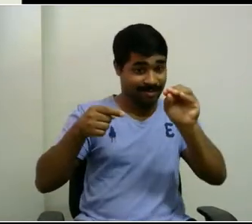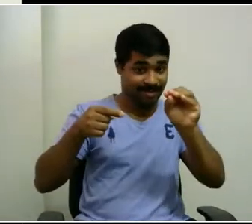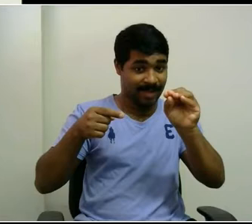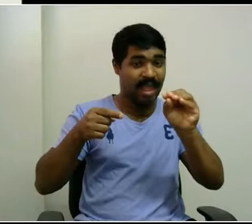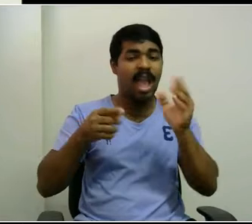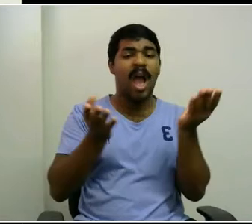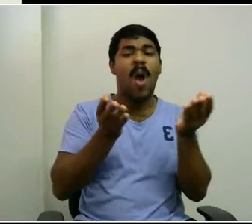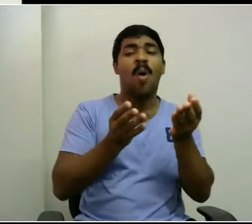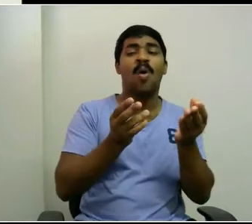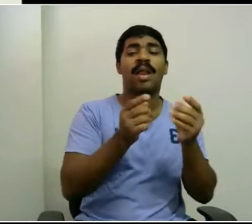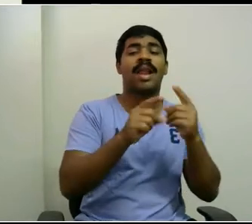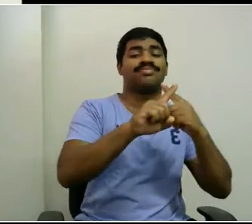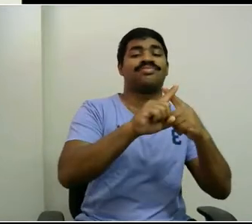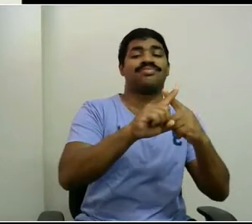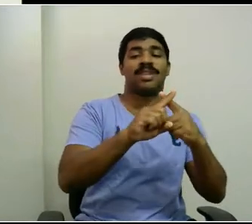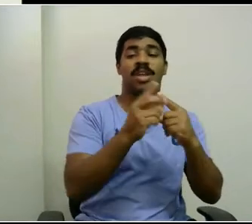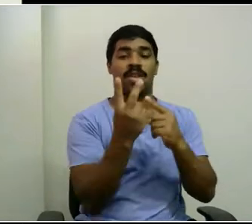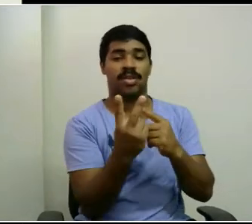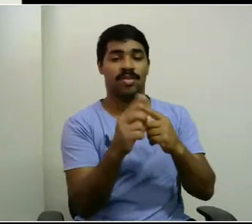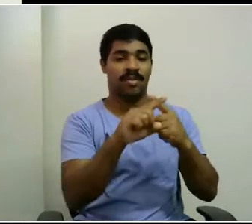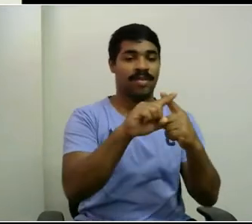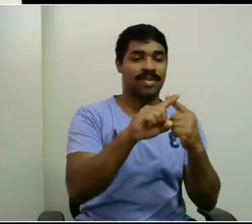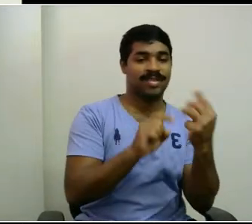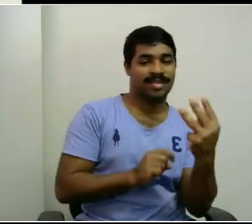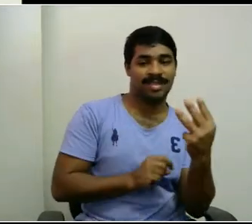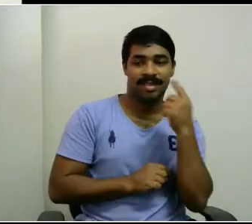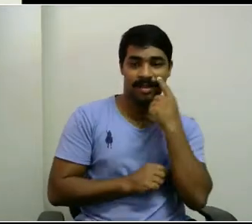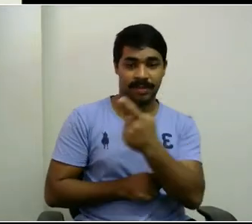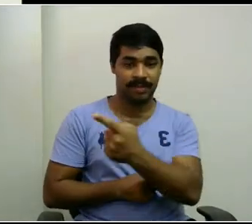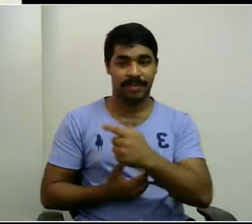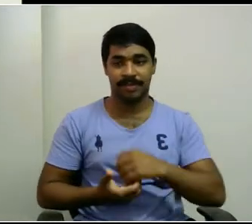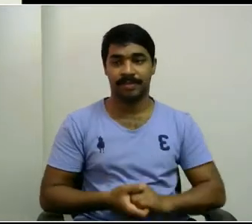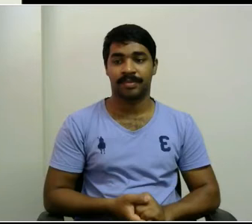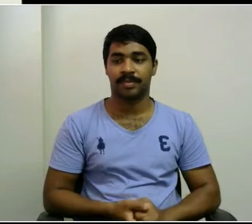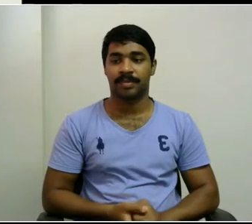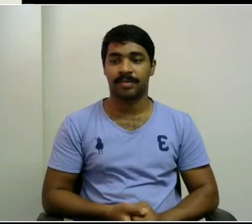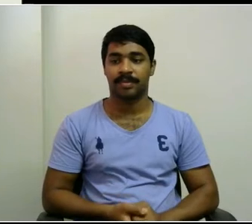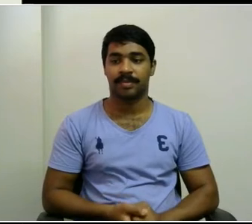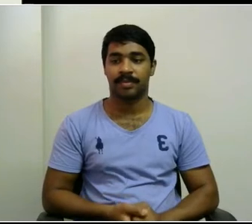menos 6. Então, essa aqui é a nossa resposta. Tá?